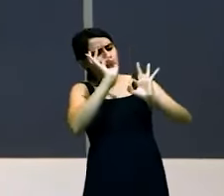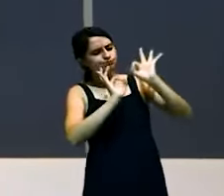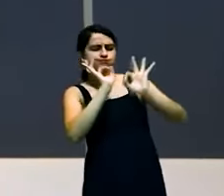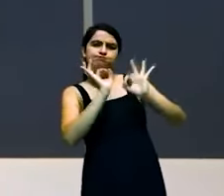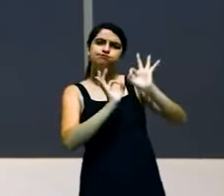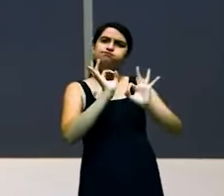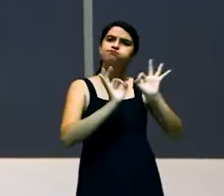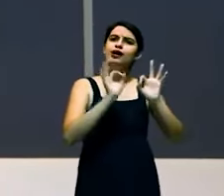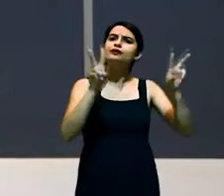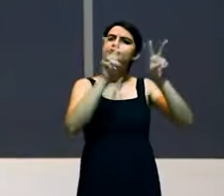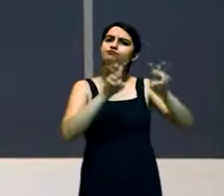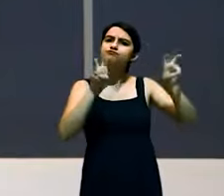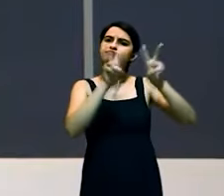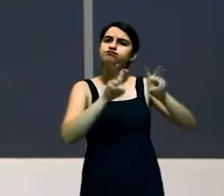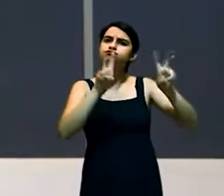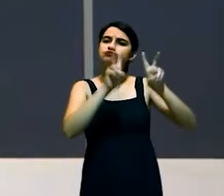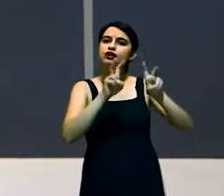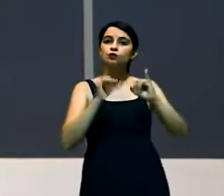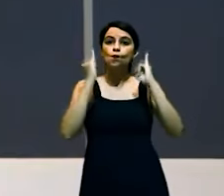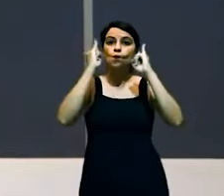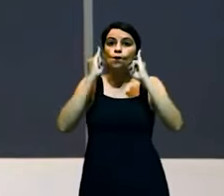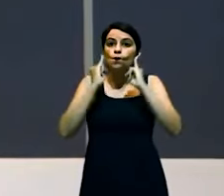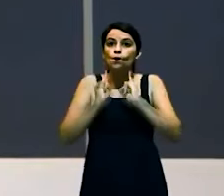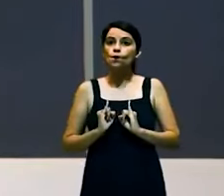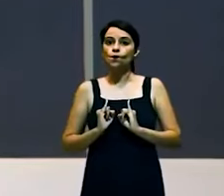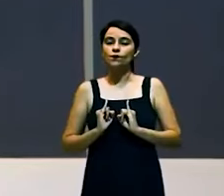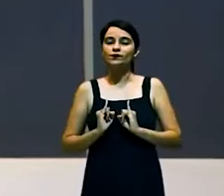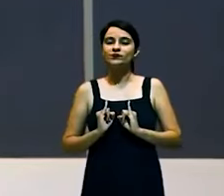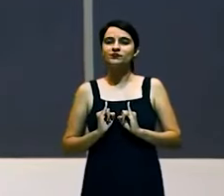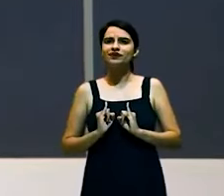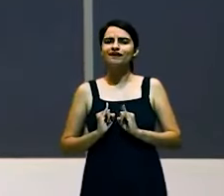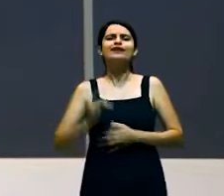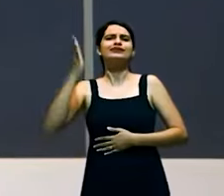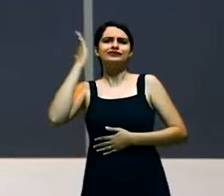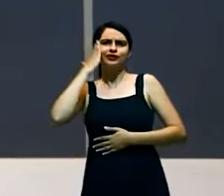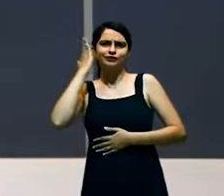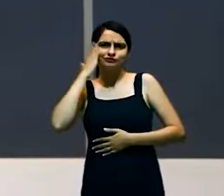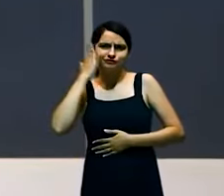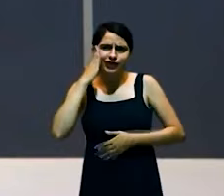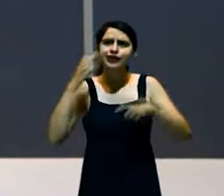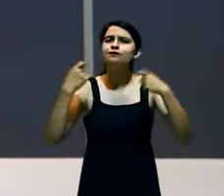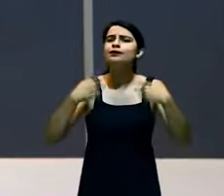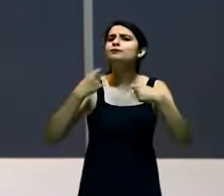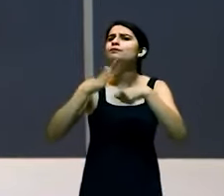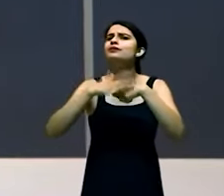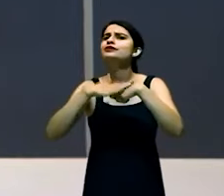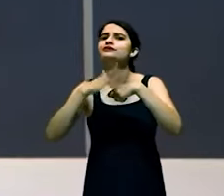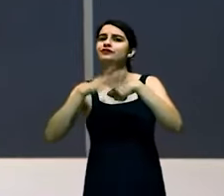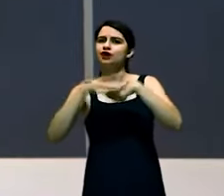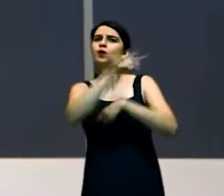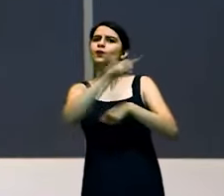e o projeto era emagrecer. E eu sei o que precisa fazer para emagrecer, você também